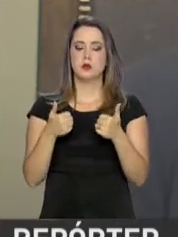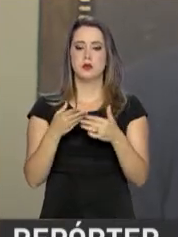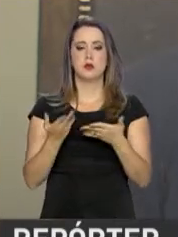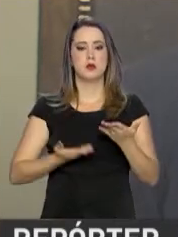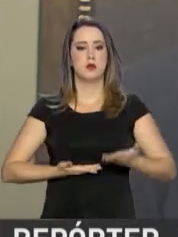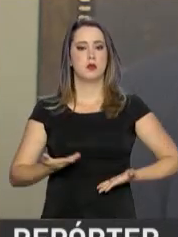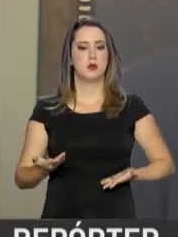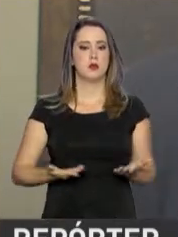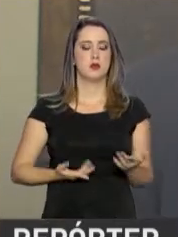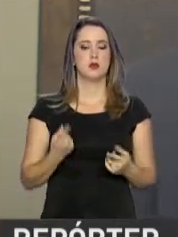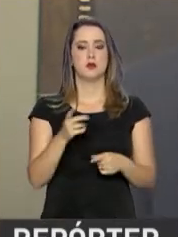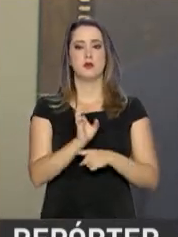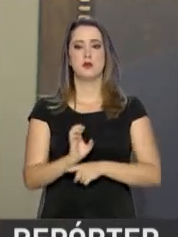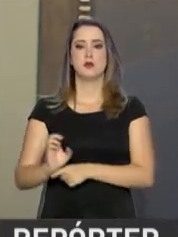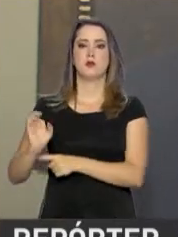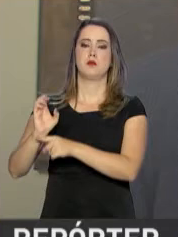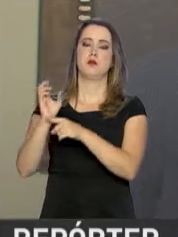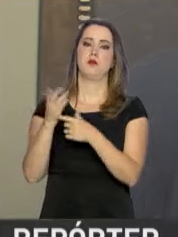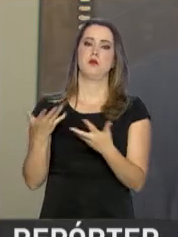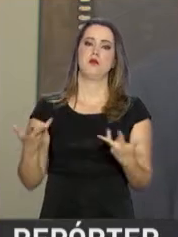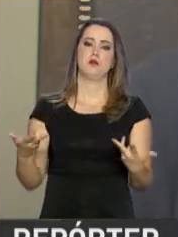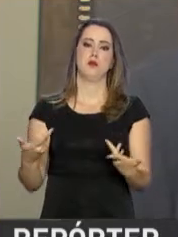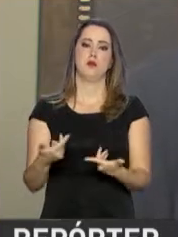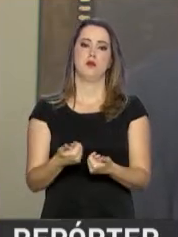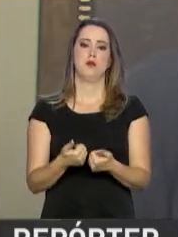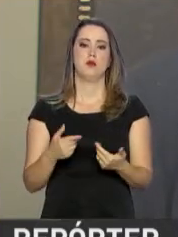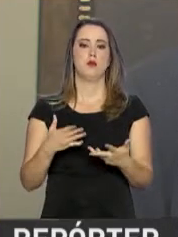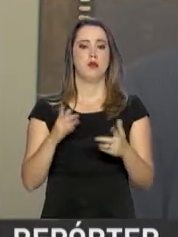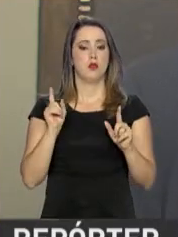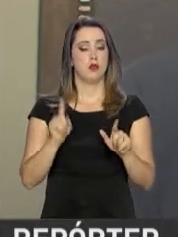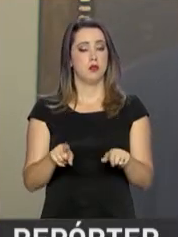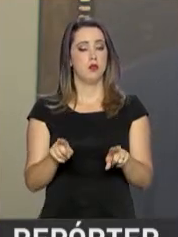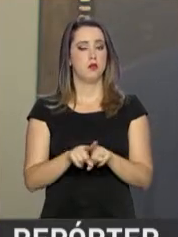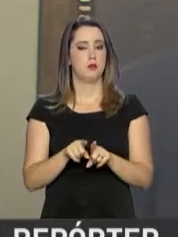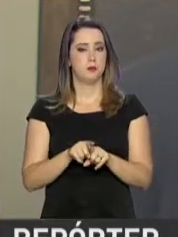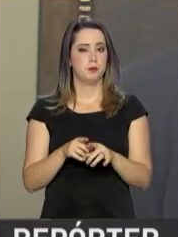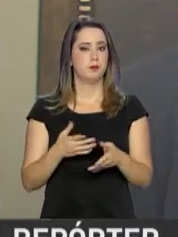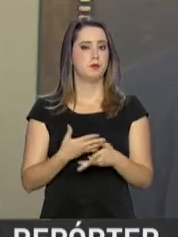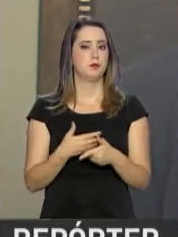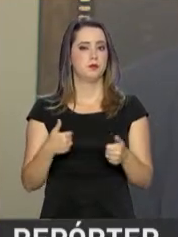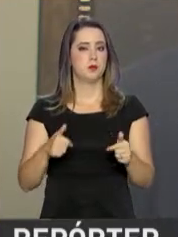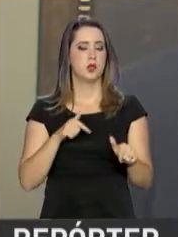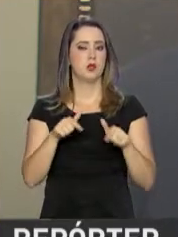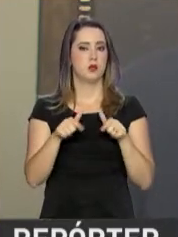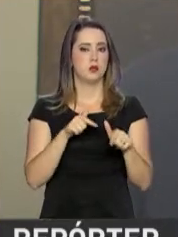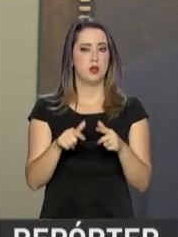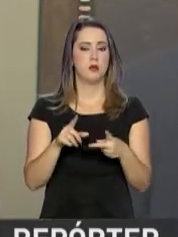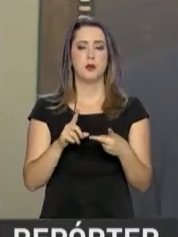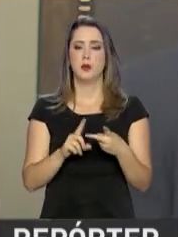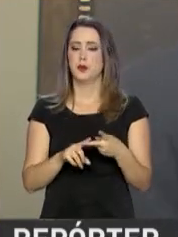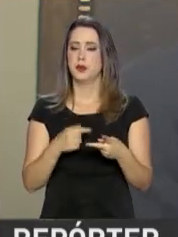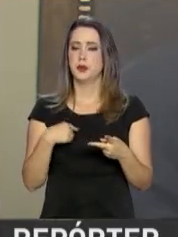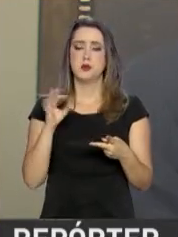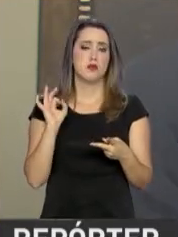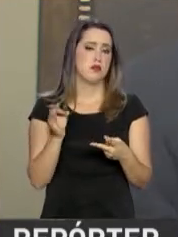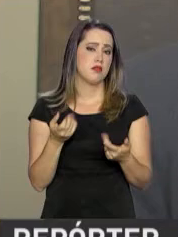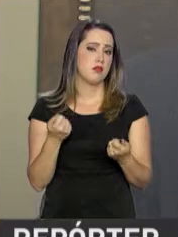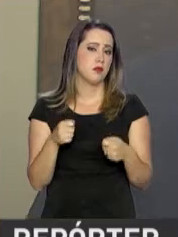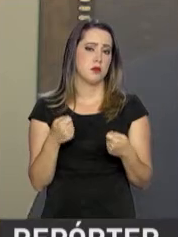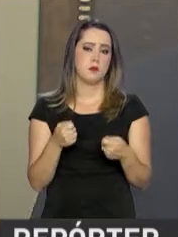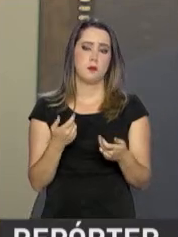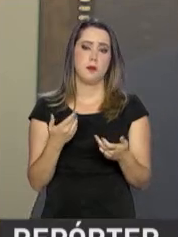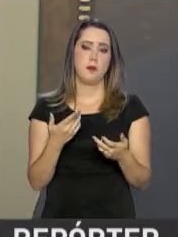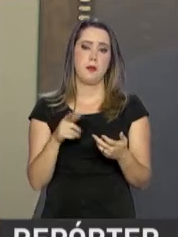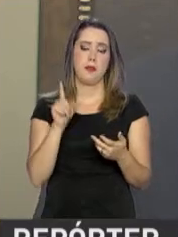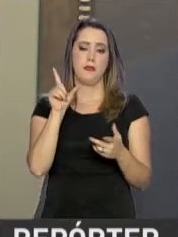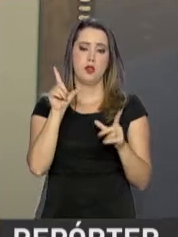prestados nos estados, a eficiência para melhorar o ambiente de trabalho e, evidentemente, desonerar